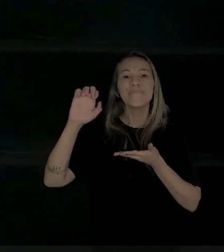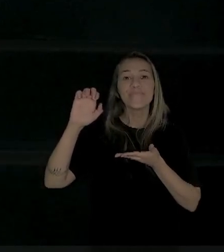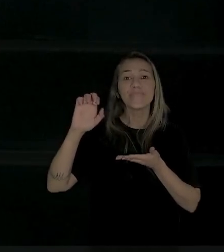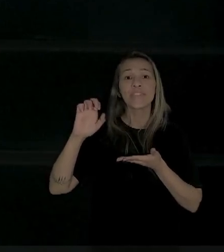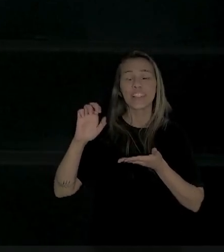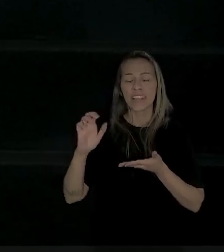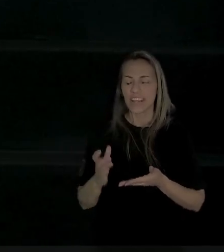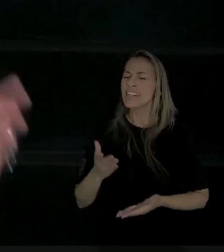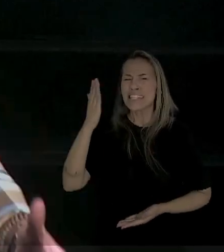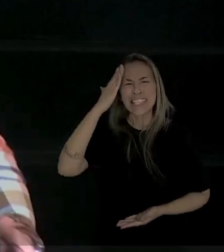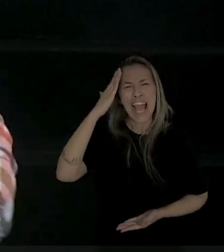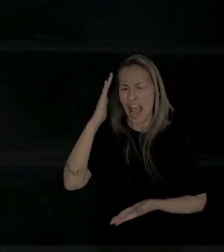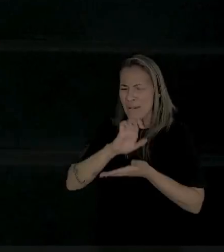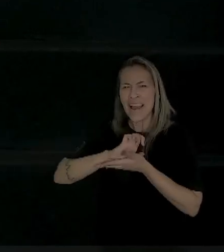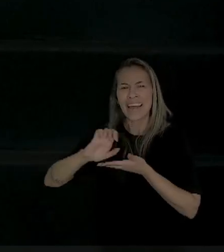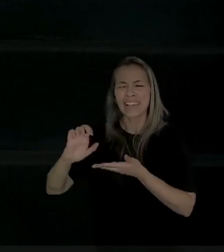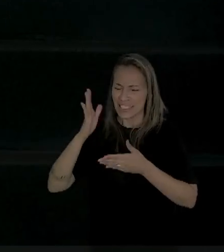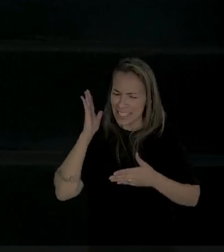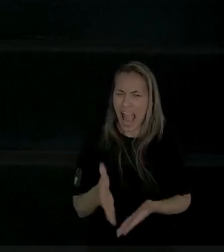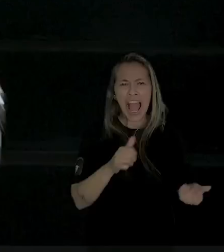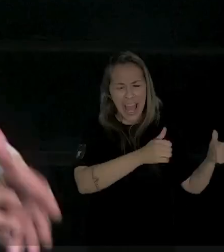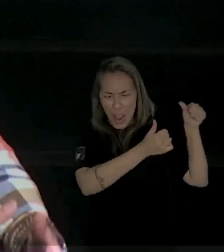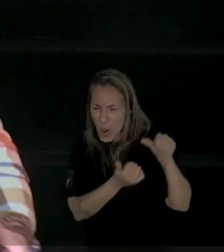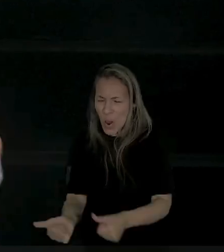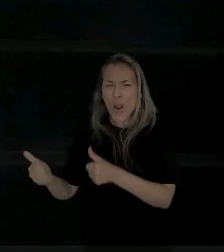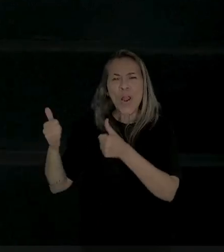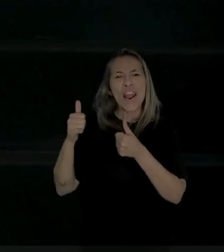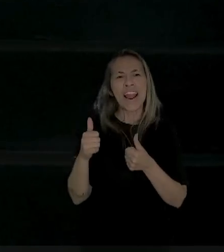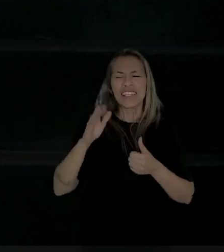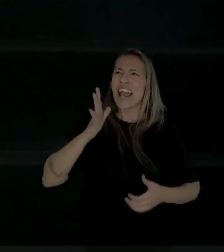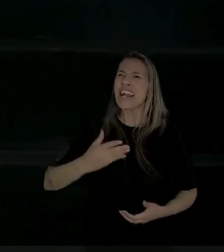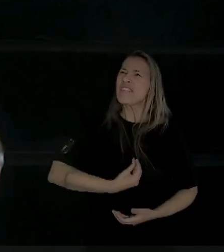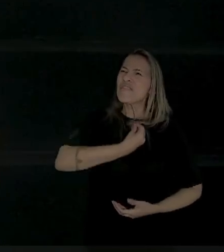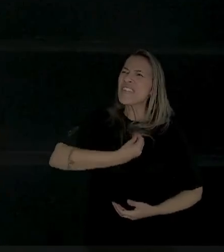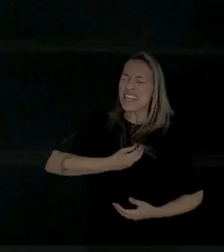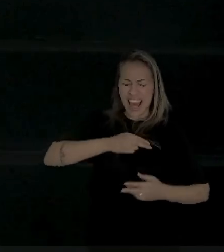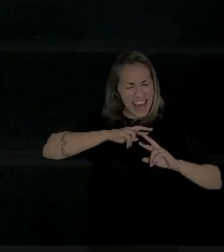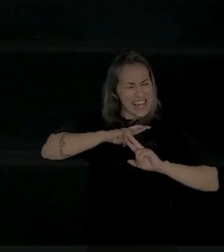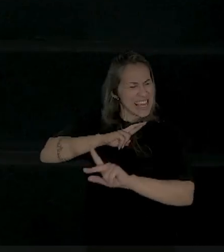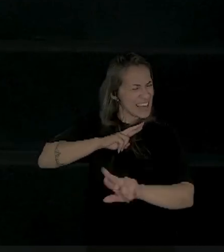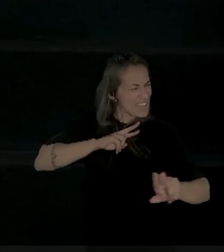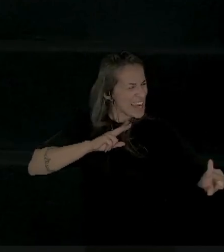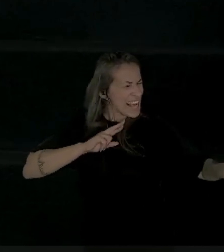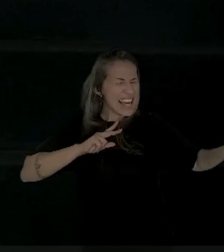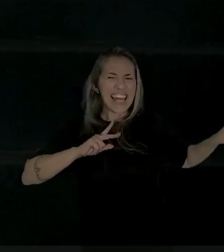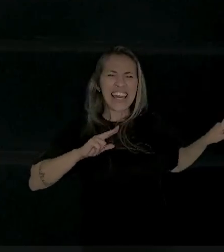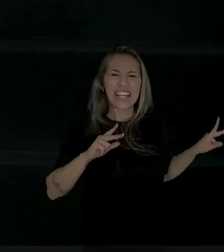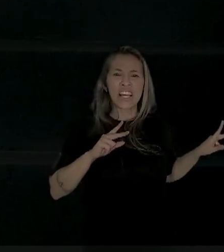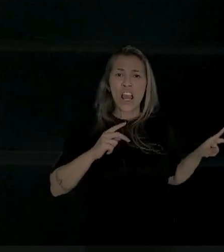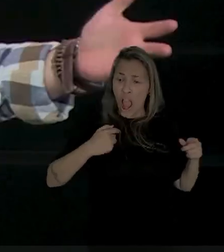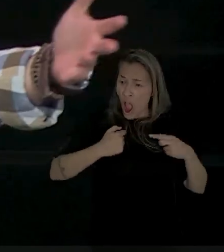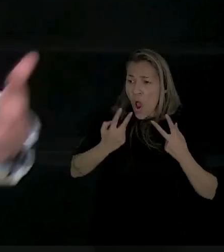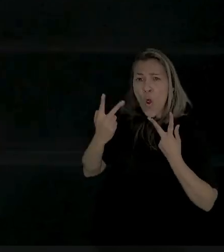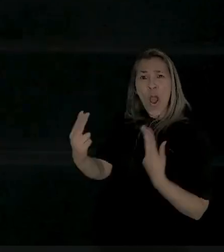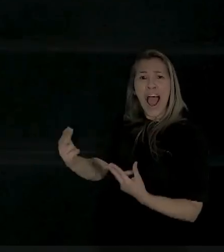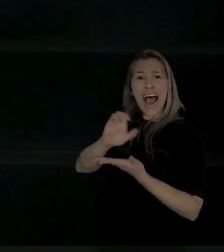verdade do Evangelho, ainda passando pelas águas do batismo, ainda vivendo uma vida em santidade, eu posso passar pelo que Elias passou. O que